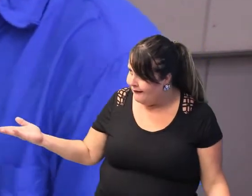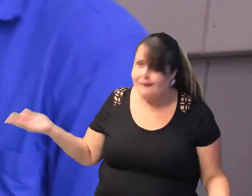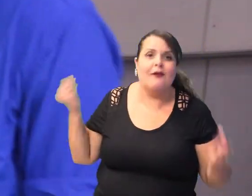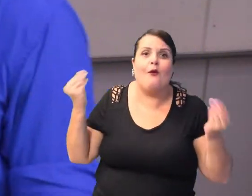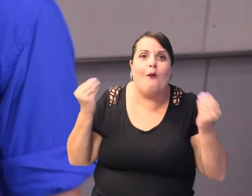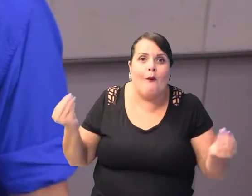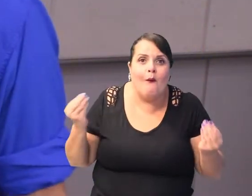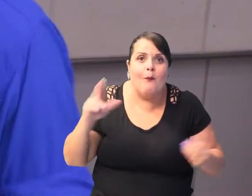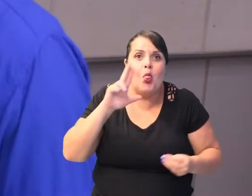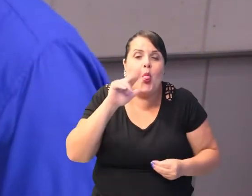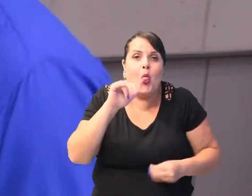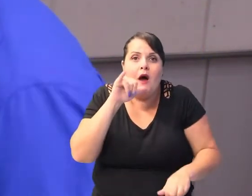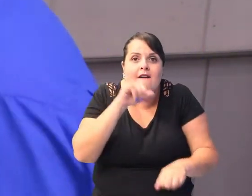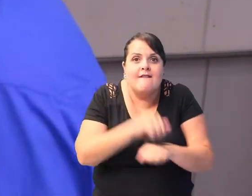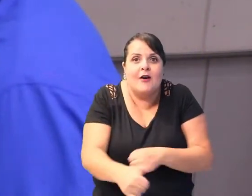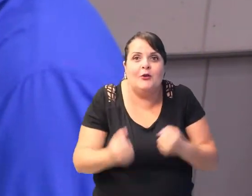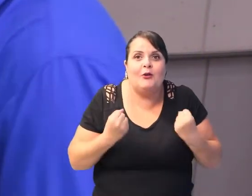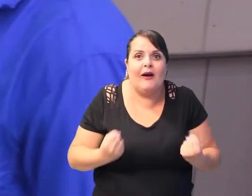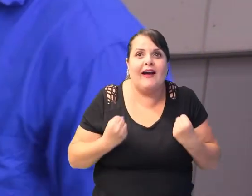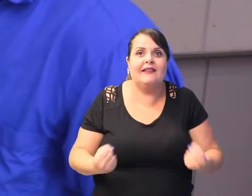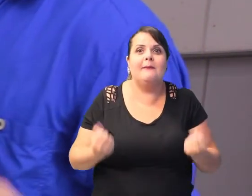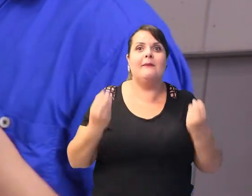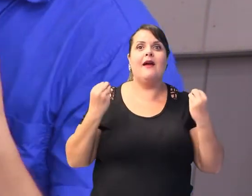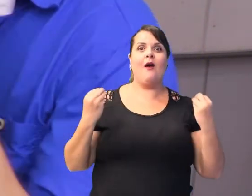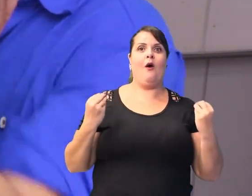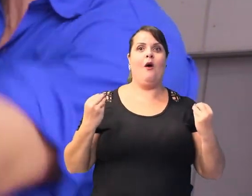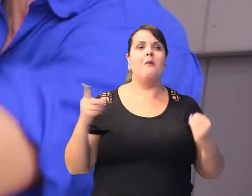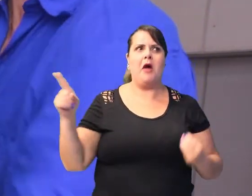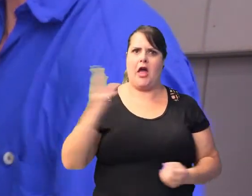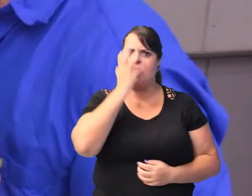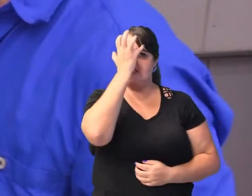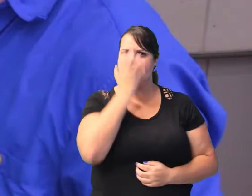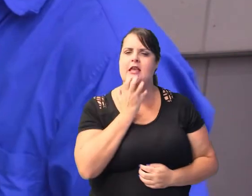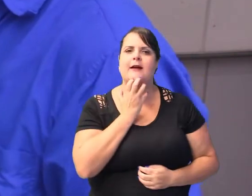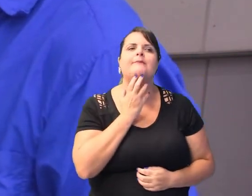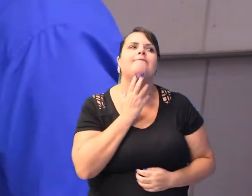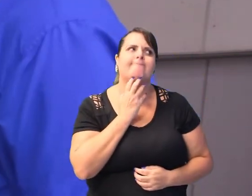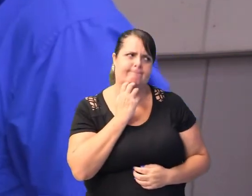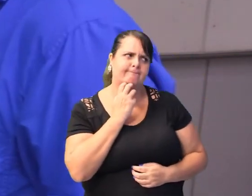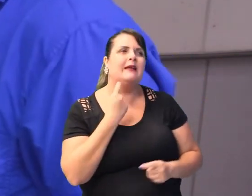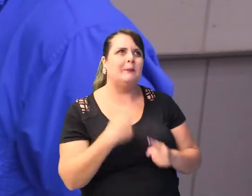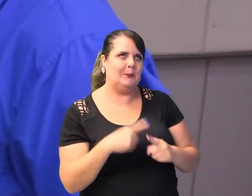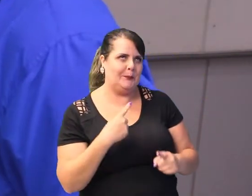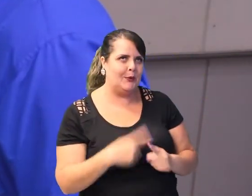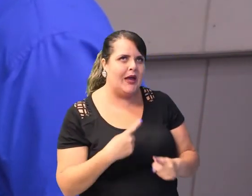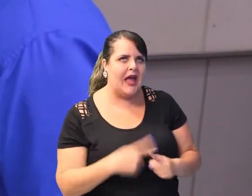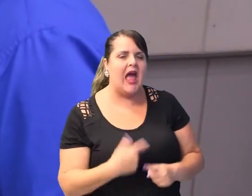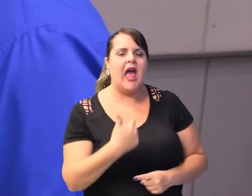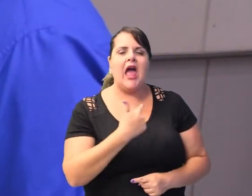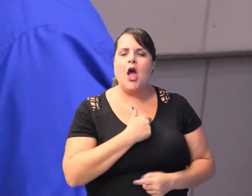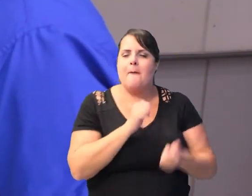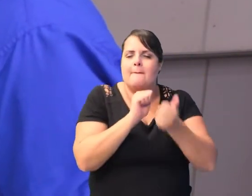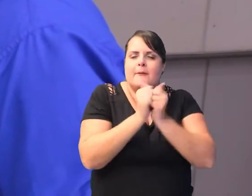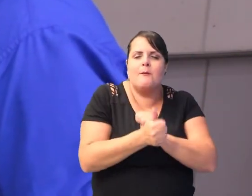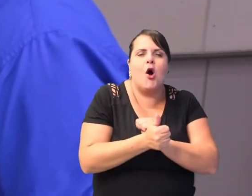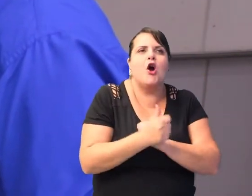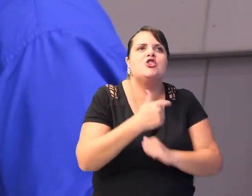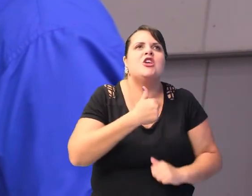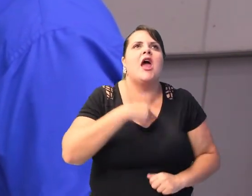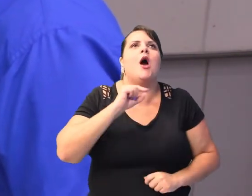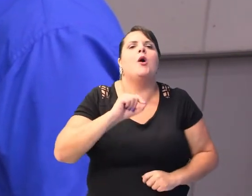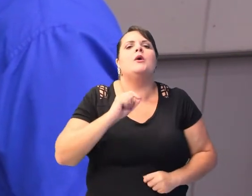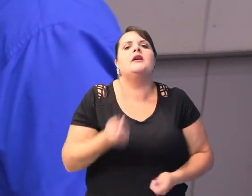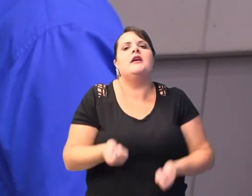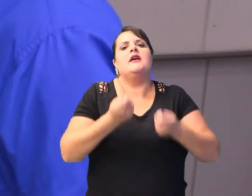que eu tenho e brincam leva muito a sério eu encontrei no esporte seja qual for na